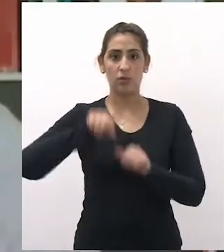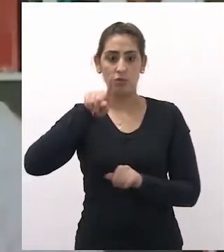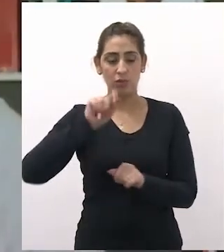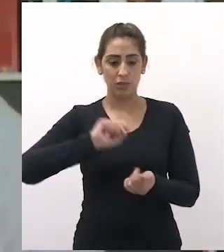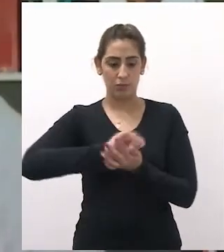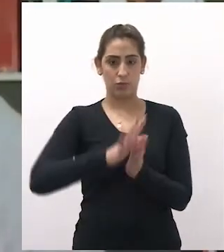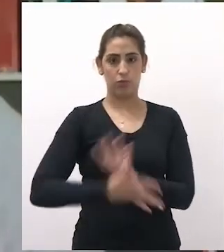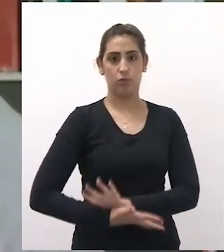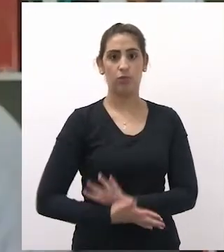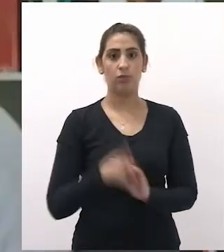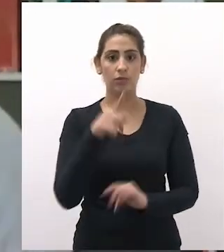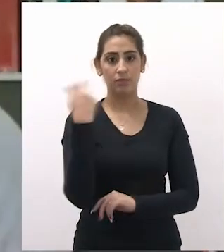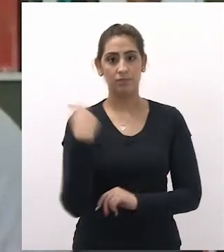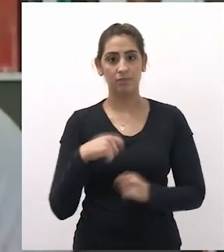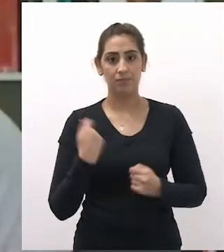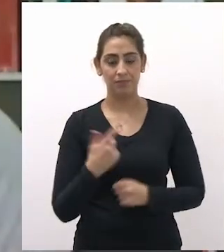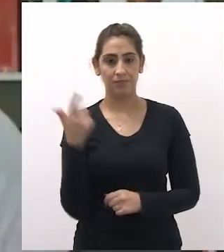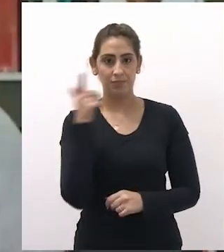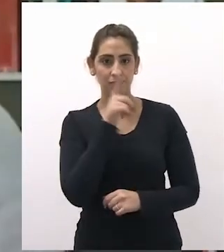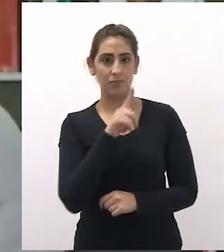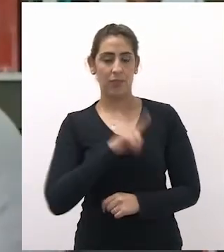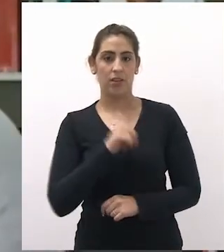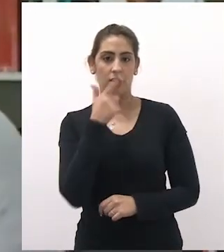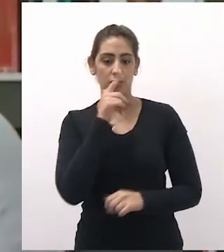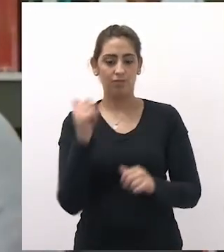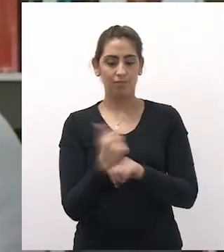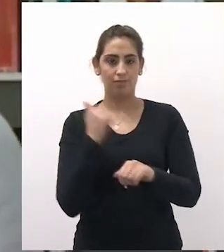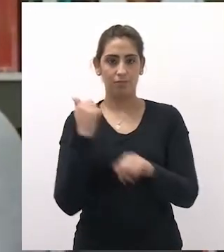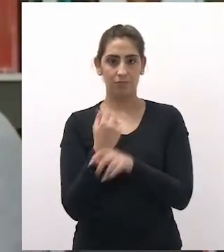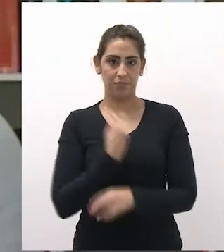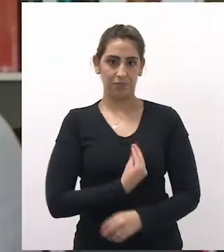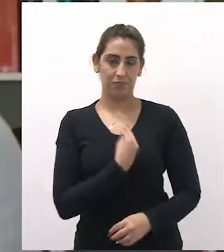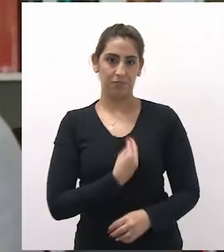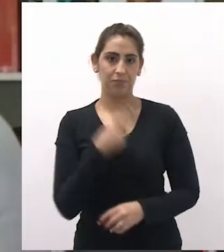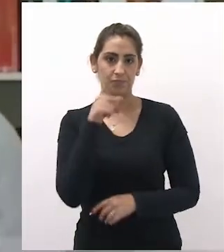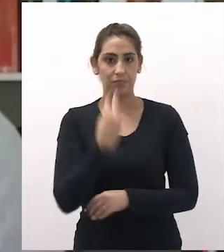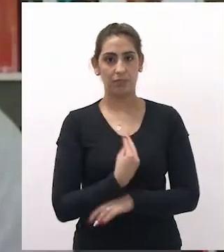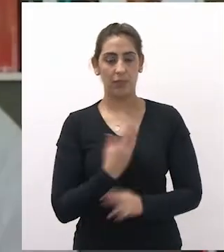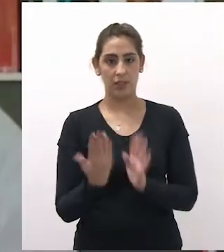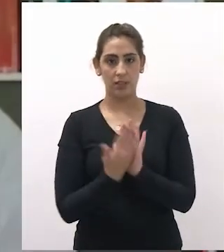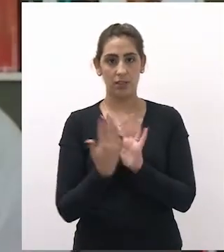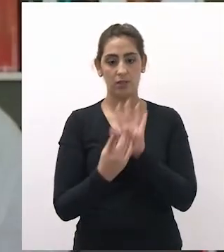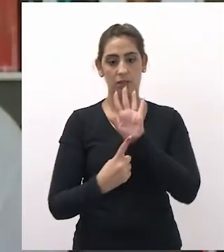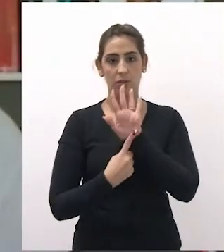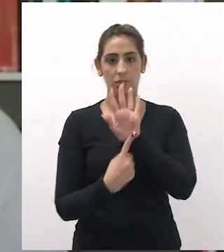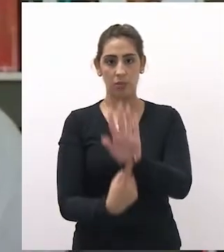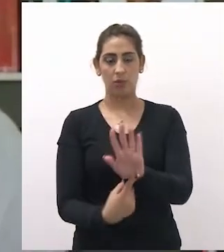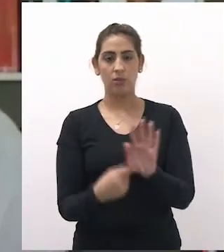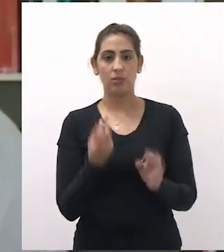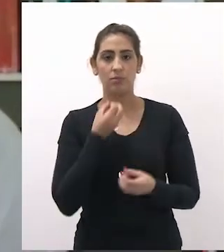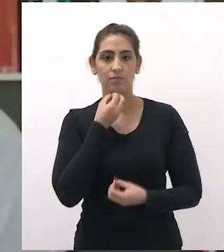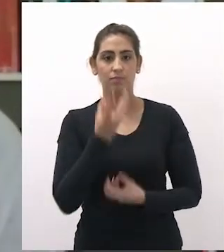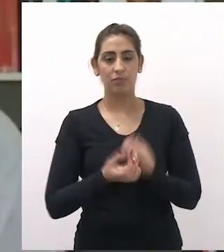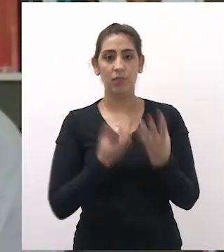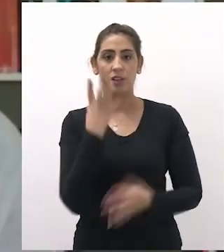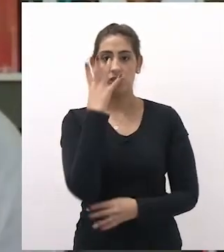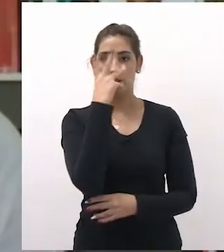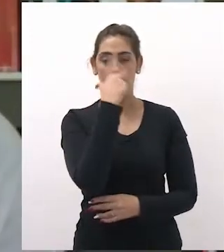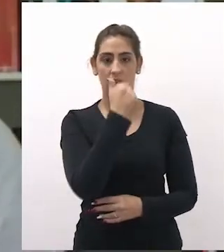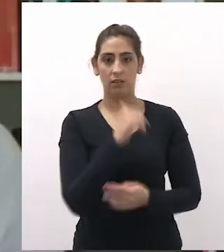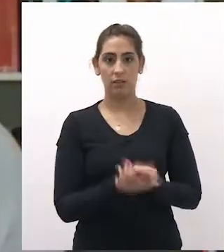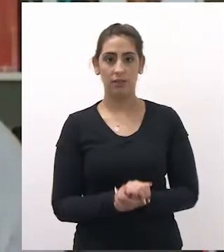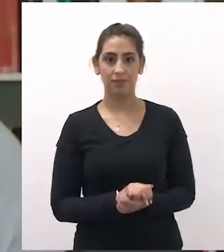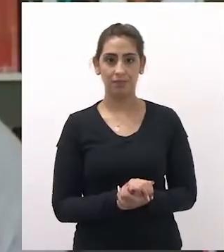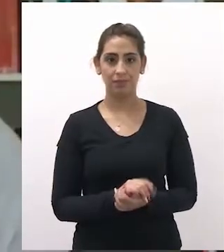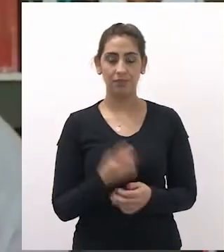mas você tem o poder de se reconstruir. Esse livro da Alice Walker, ele traz uma mensagem linda. Ele traz aquela